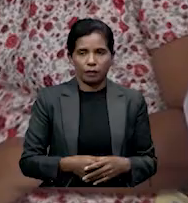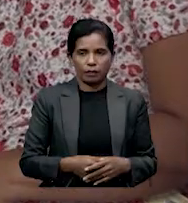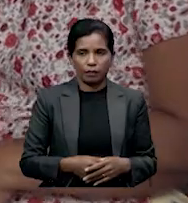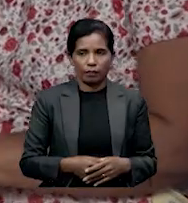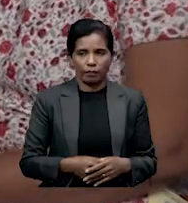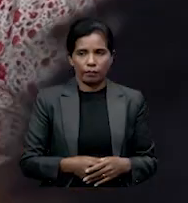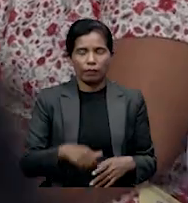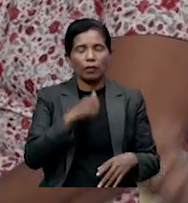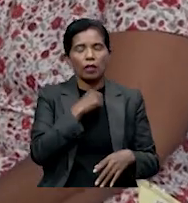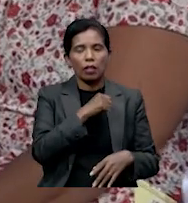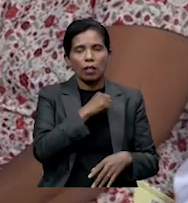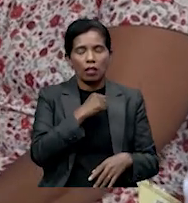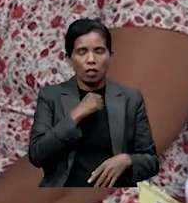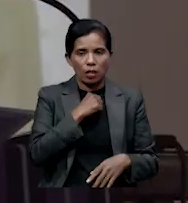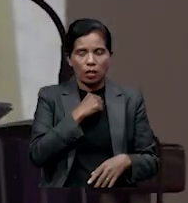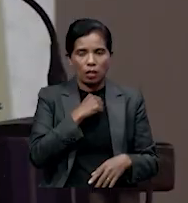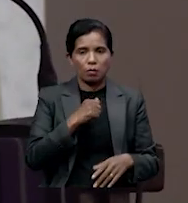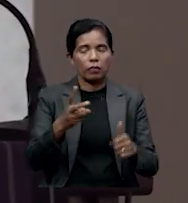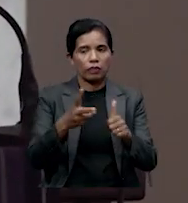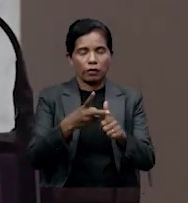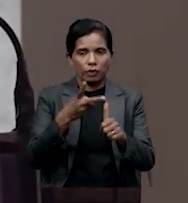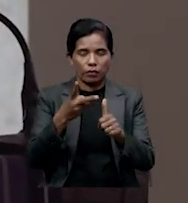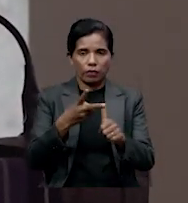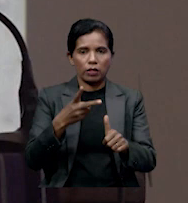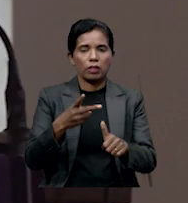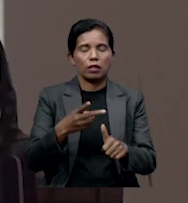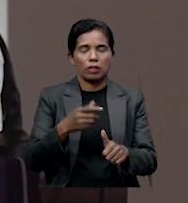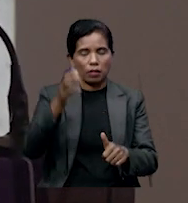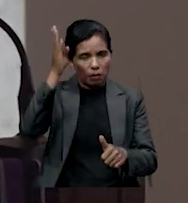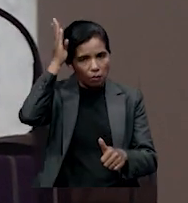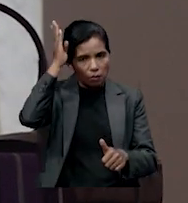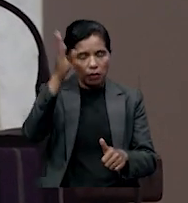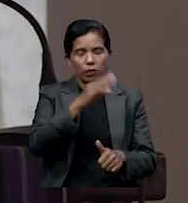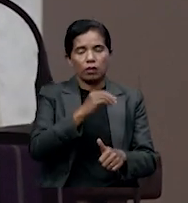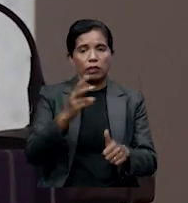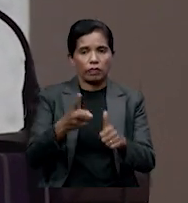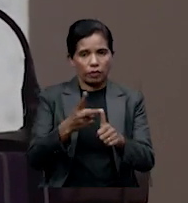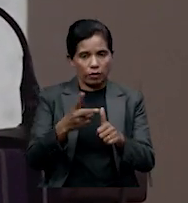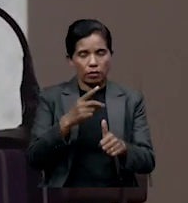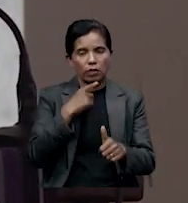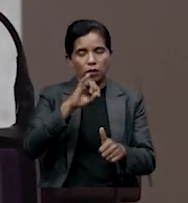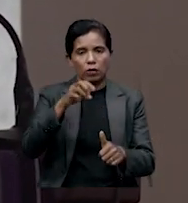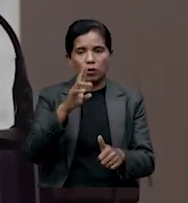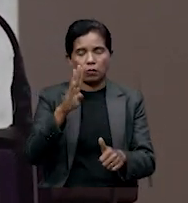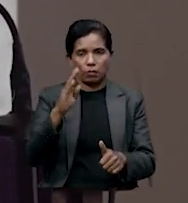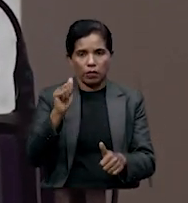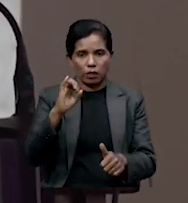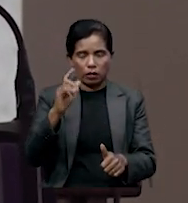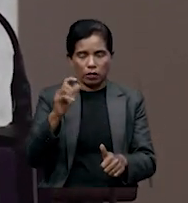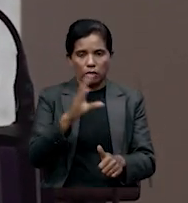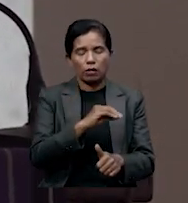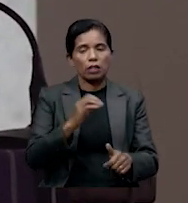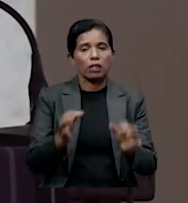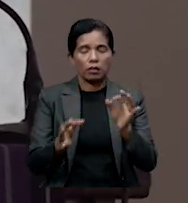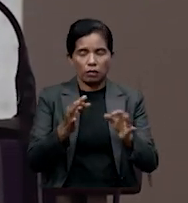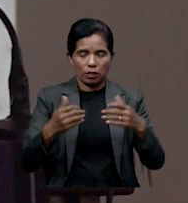Amo celebrante vigário episcopal assunto pastoral arquidiocese de Ili Padre Jovito Dorego ia homilia hateten mas que ho